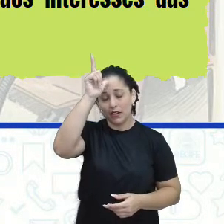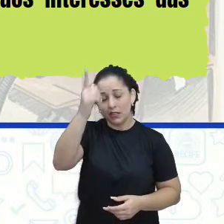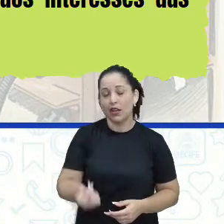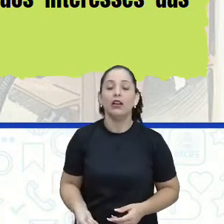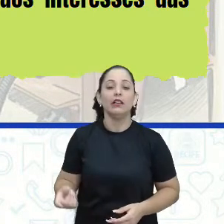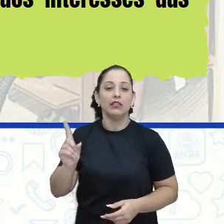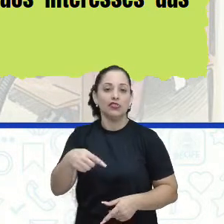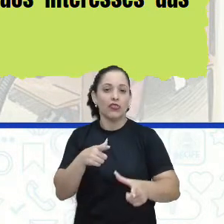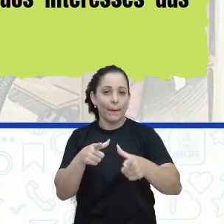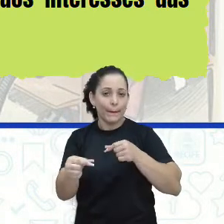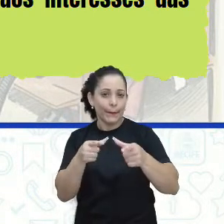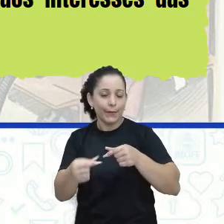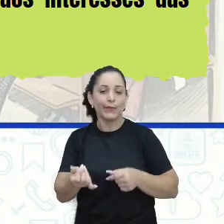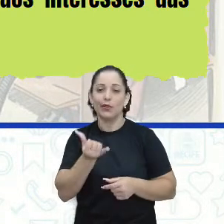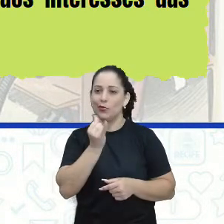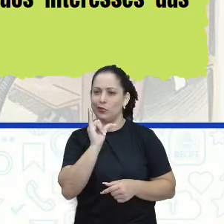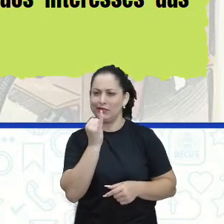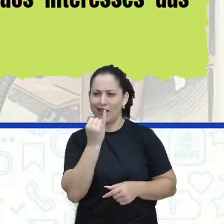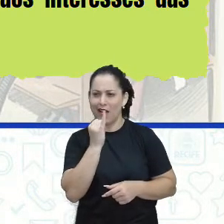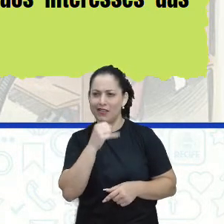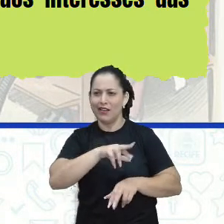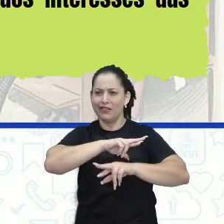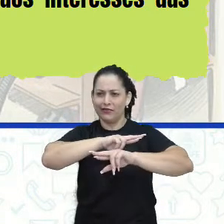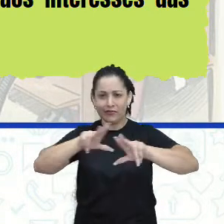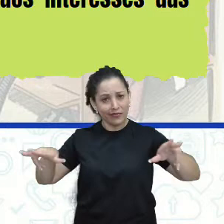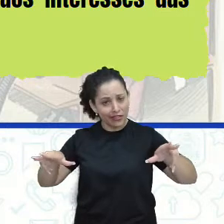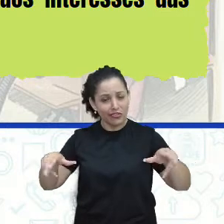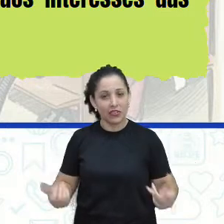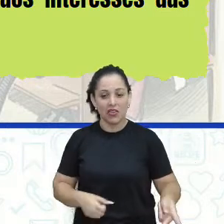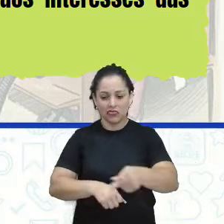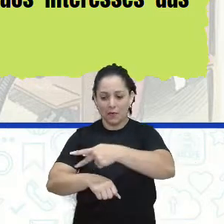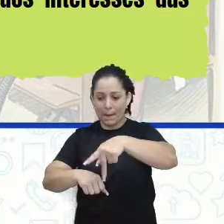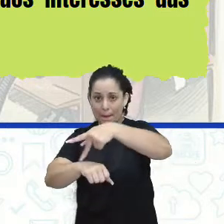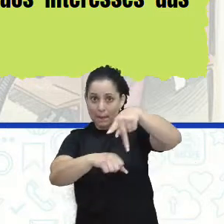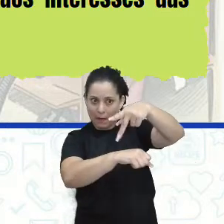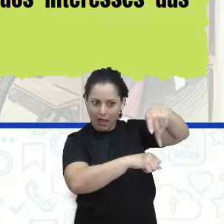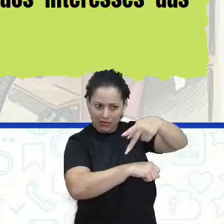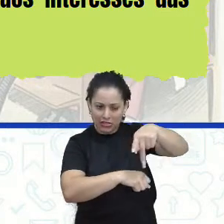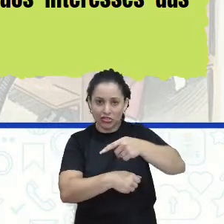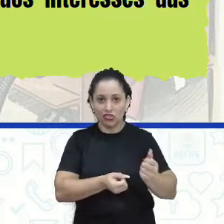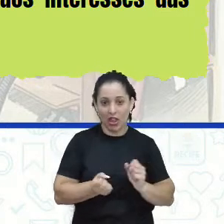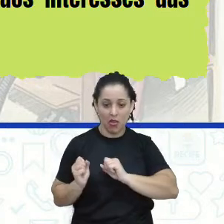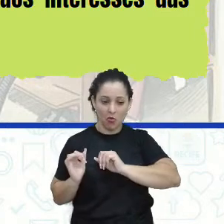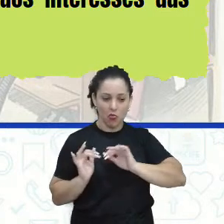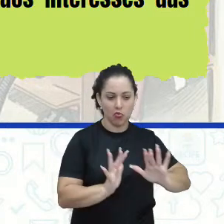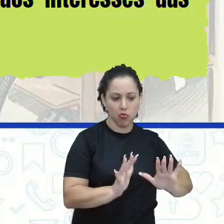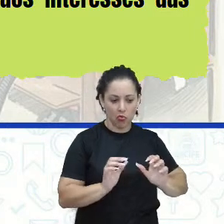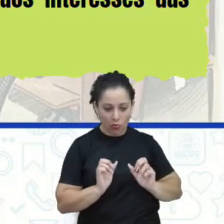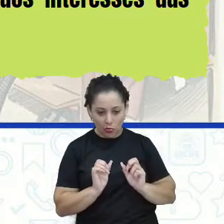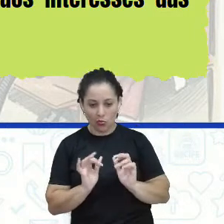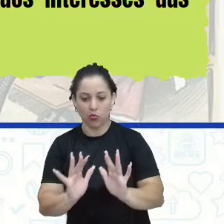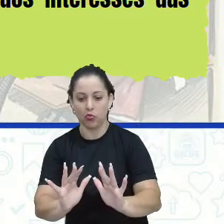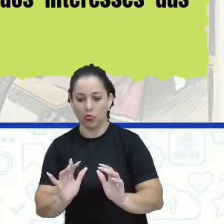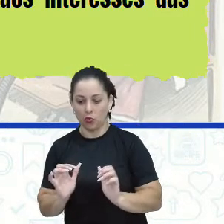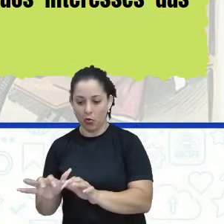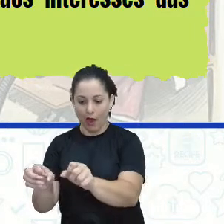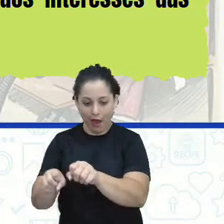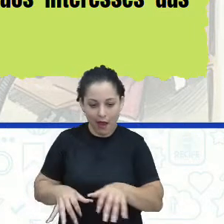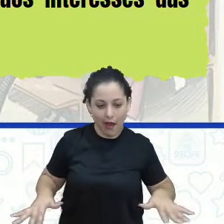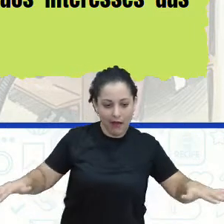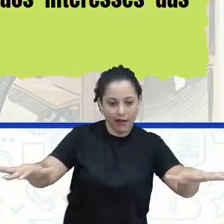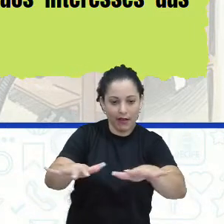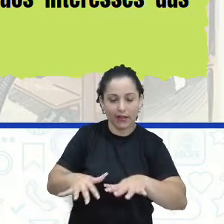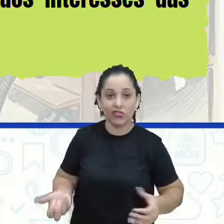Itália. Esses países terminaram buscando aí dominar alguns territórios, né, com o objetivo de assegurar